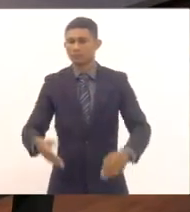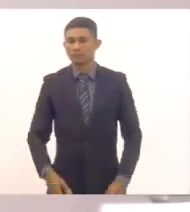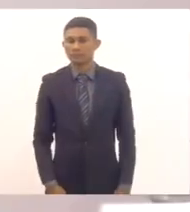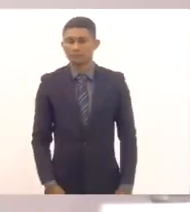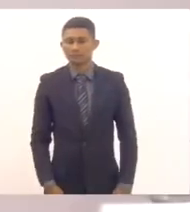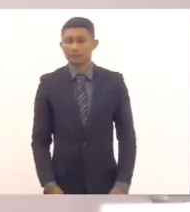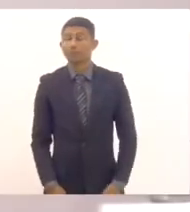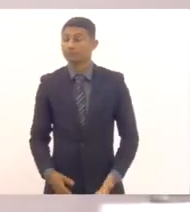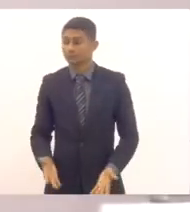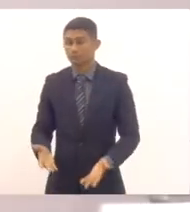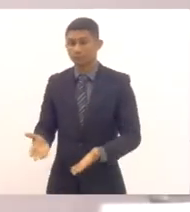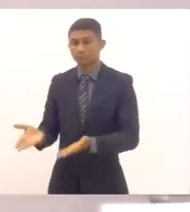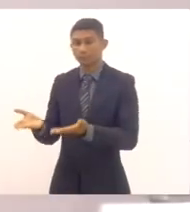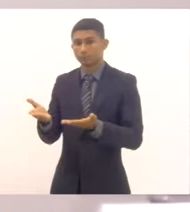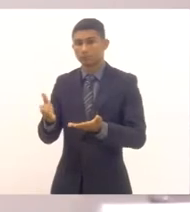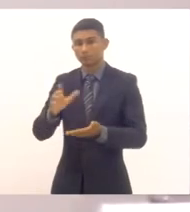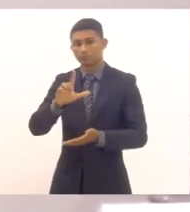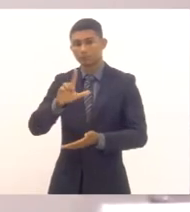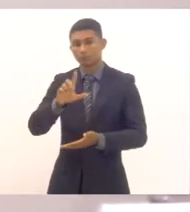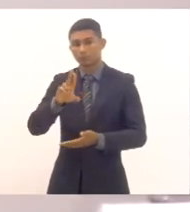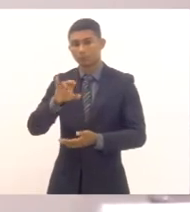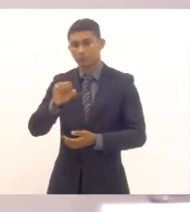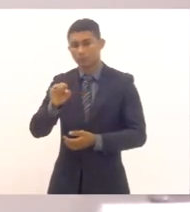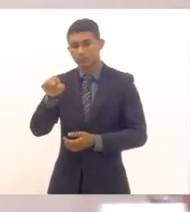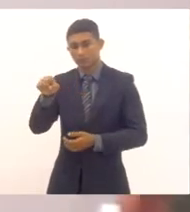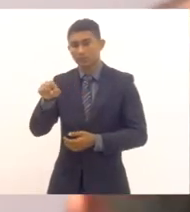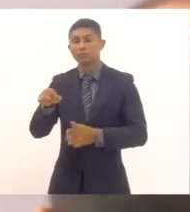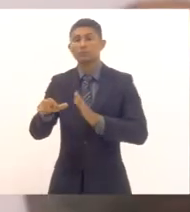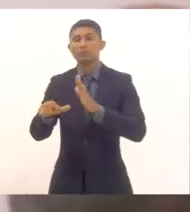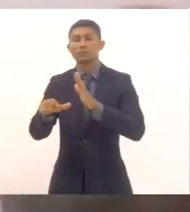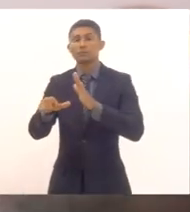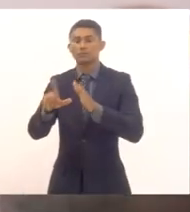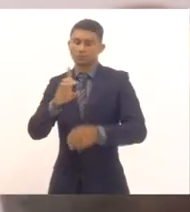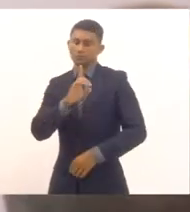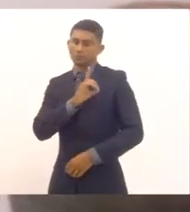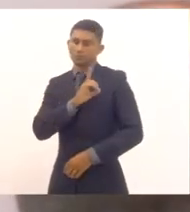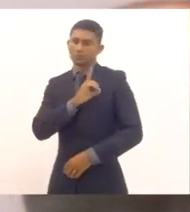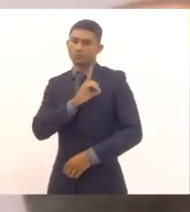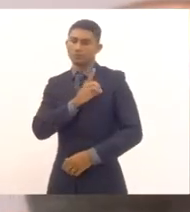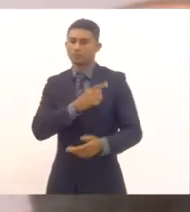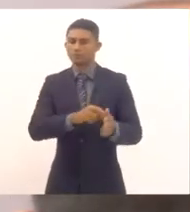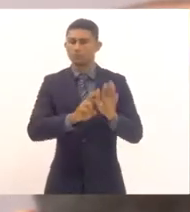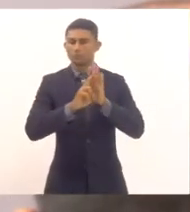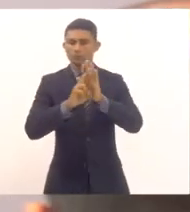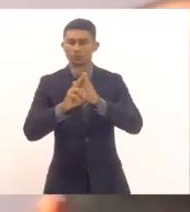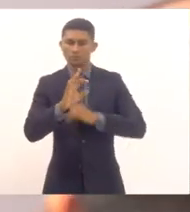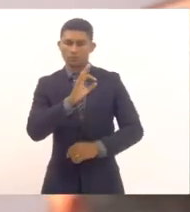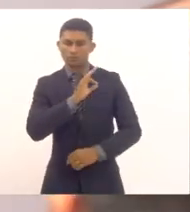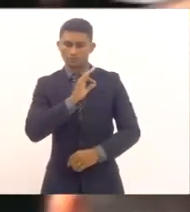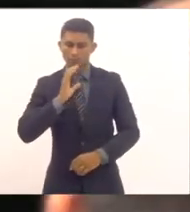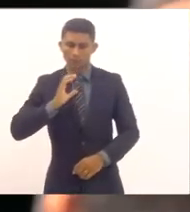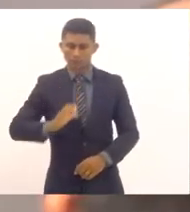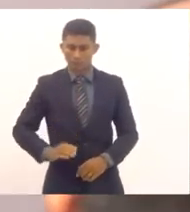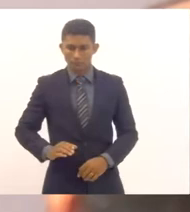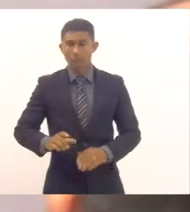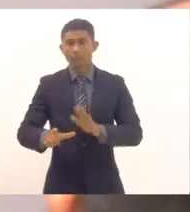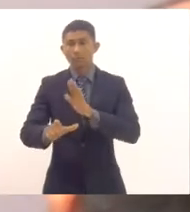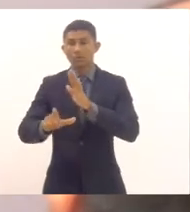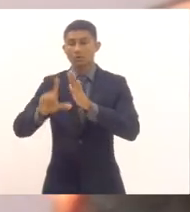passar para o Luiz Henrique Marques delegado titular representando aqui a polícia civil em